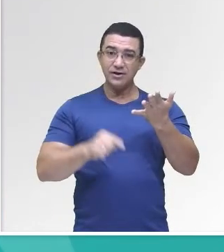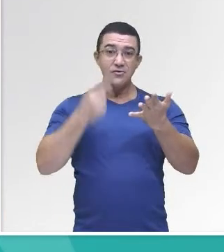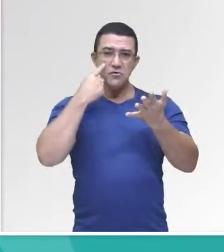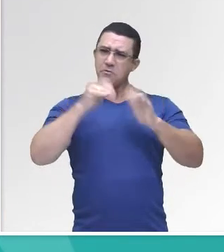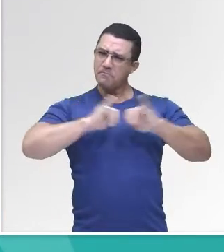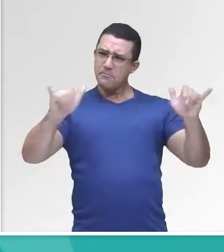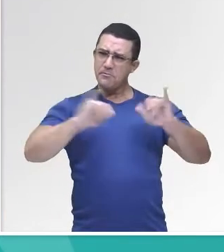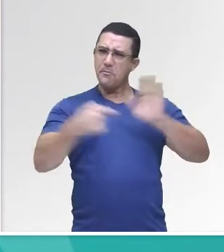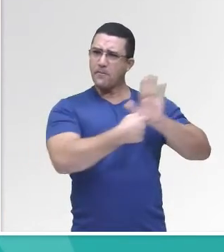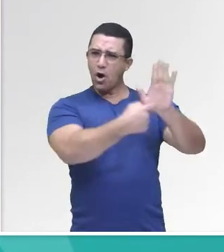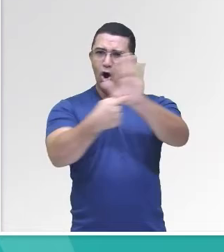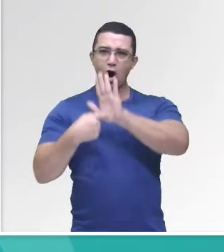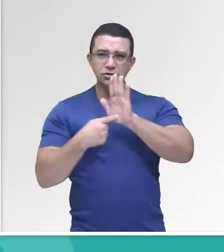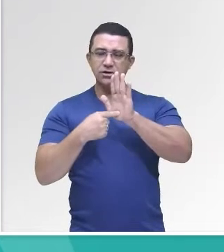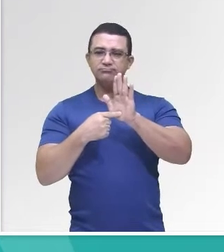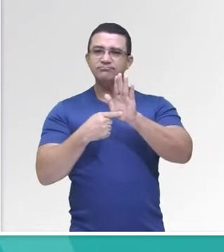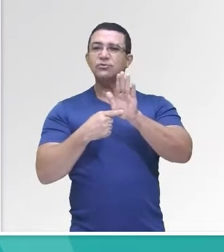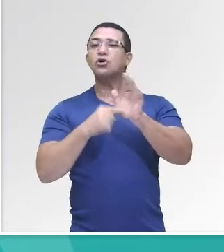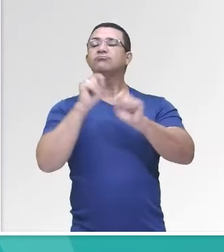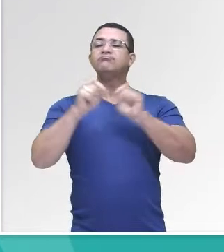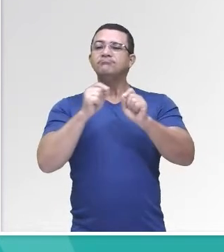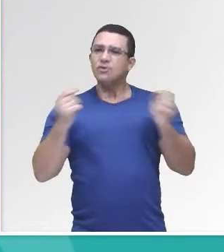Brasil, né, para